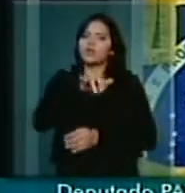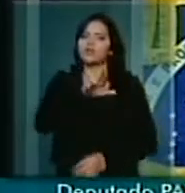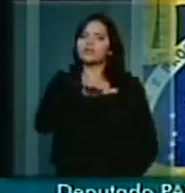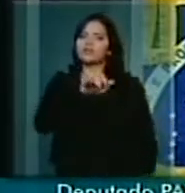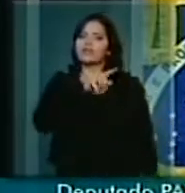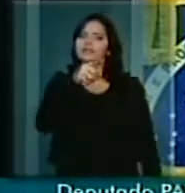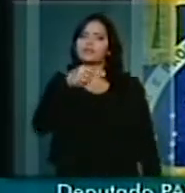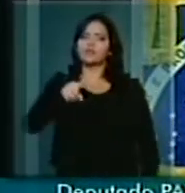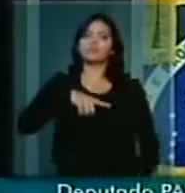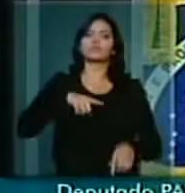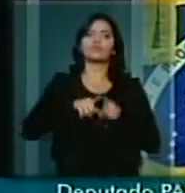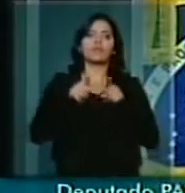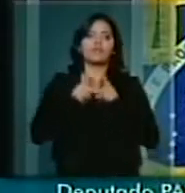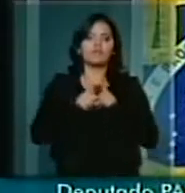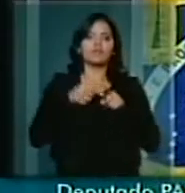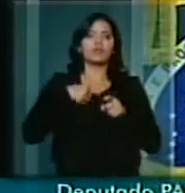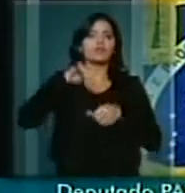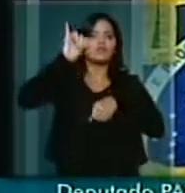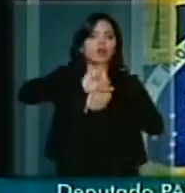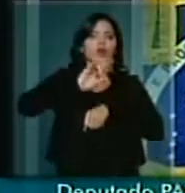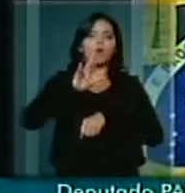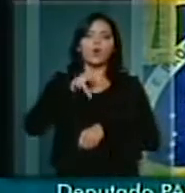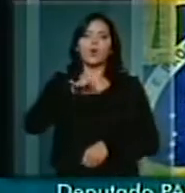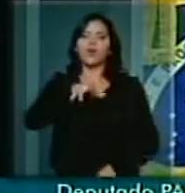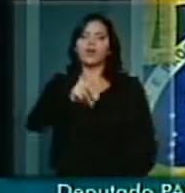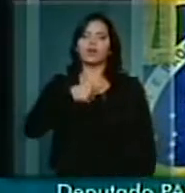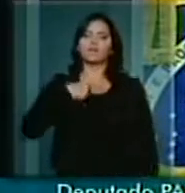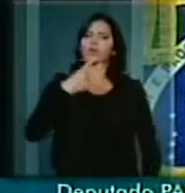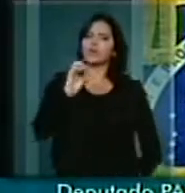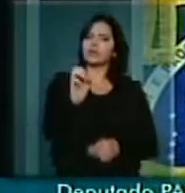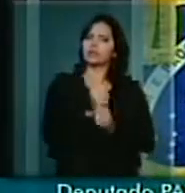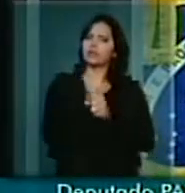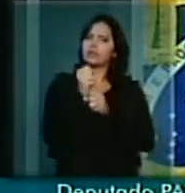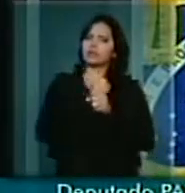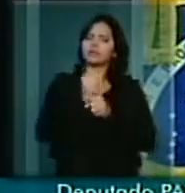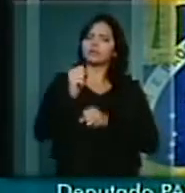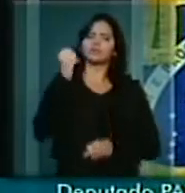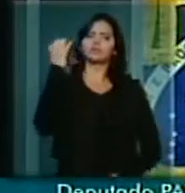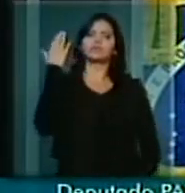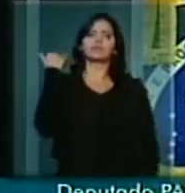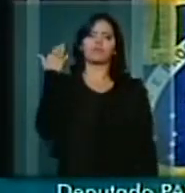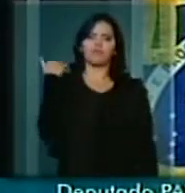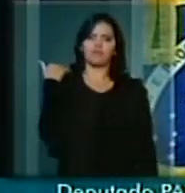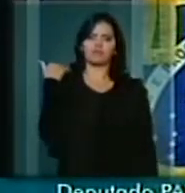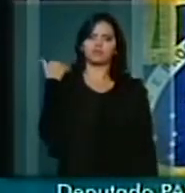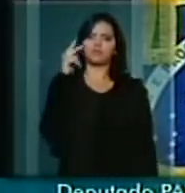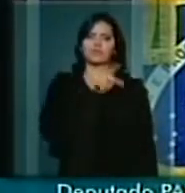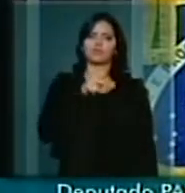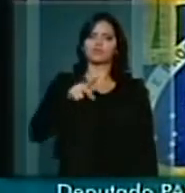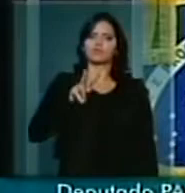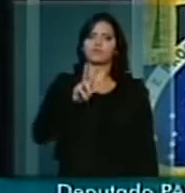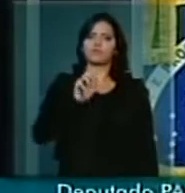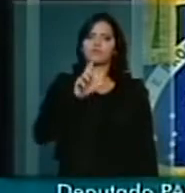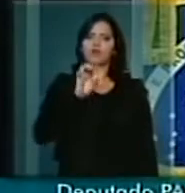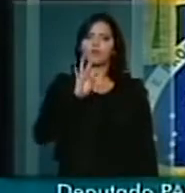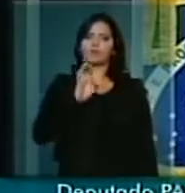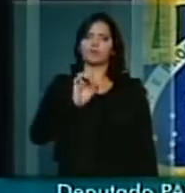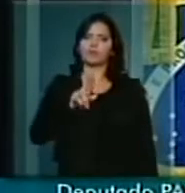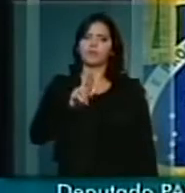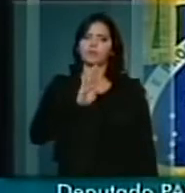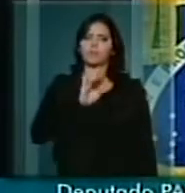a ter campus em Roraima, isso há 40 anos atrás. O professor Walter Bianchini era o